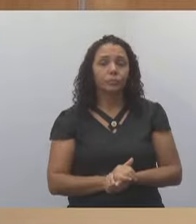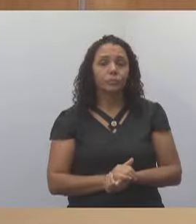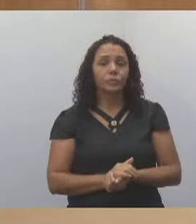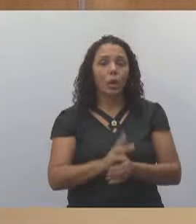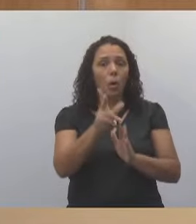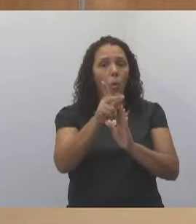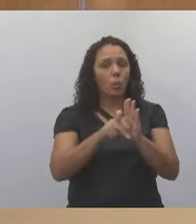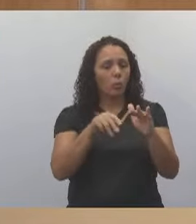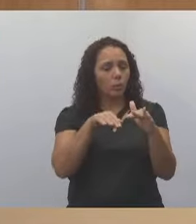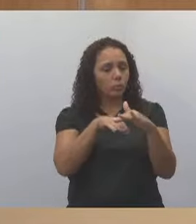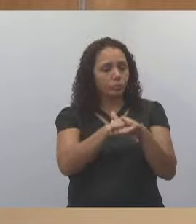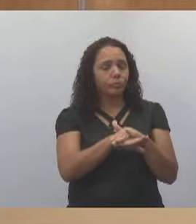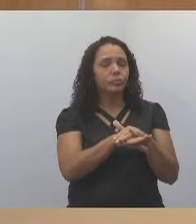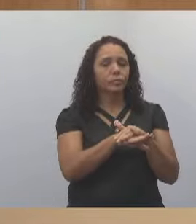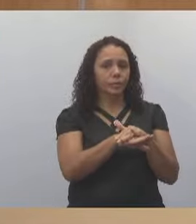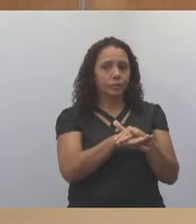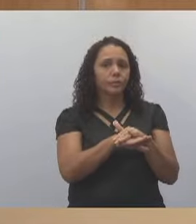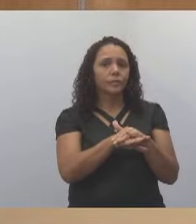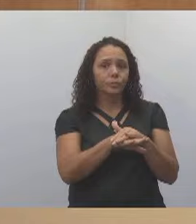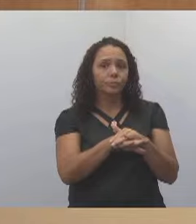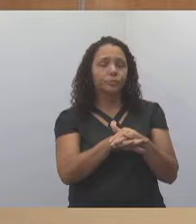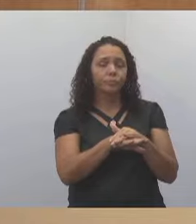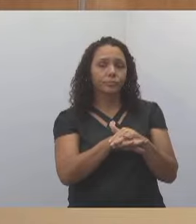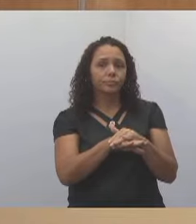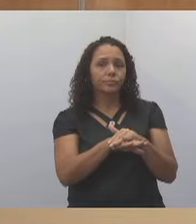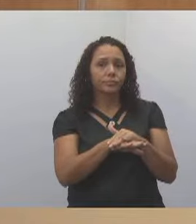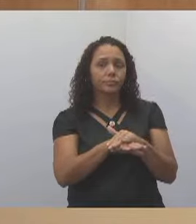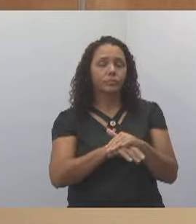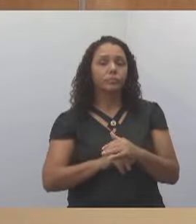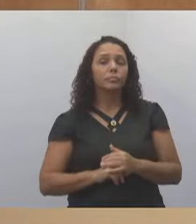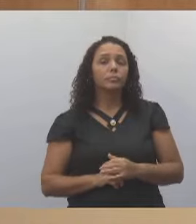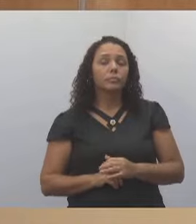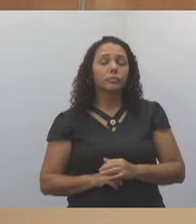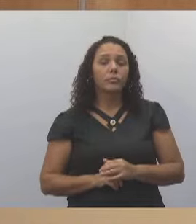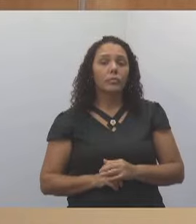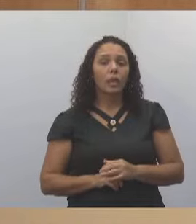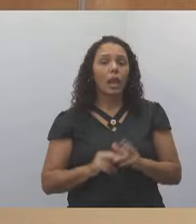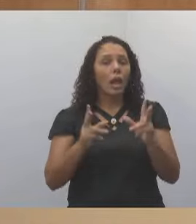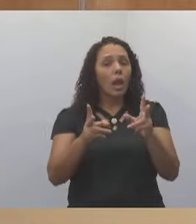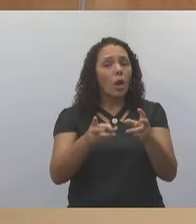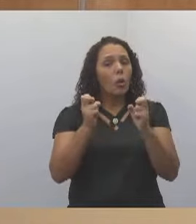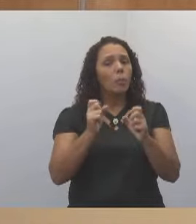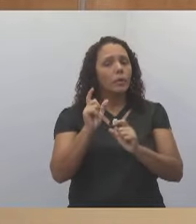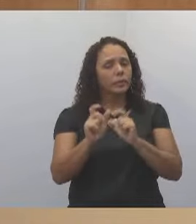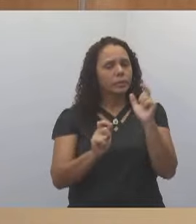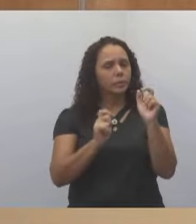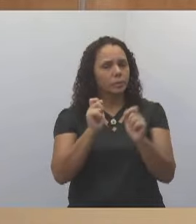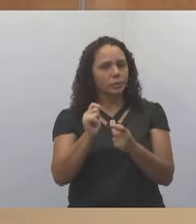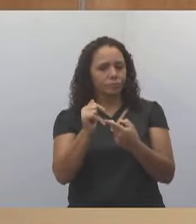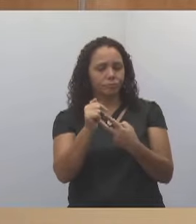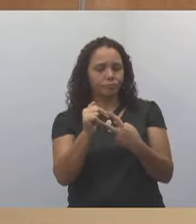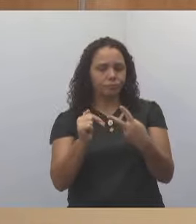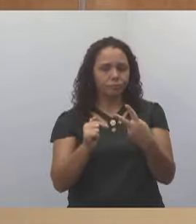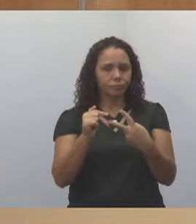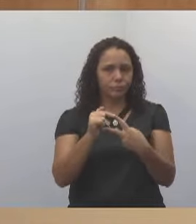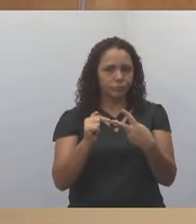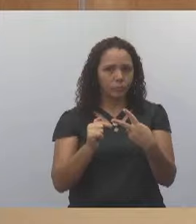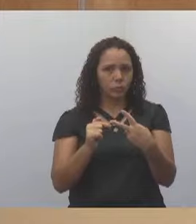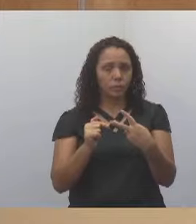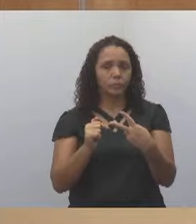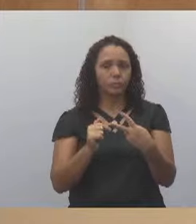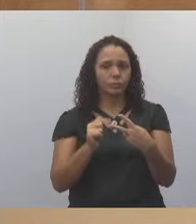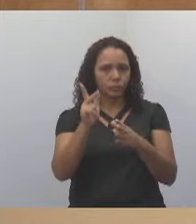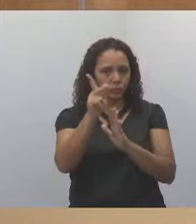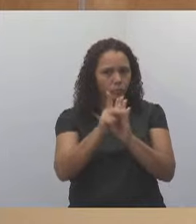foi arquivado, né? Tá? E eu vejo duas coisas nesse projeto. Tá? Eu acho